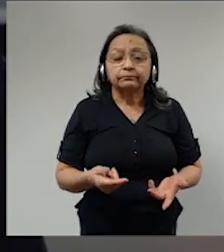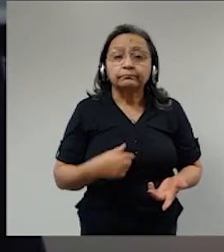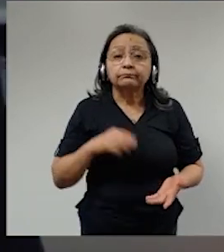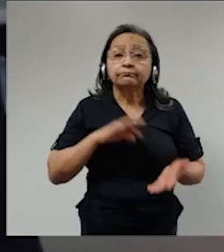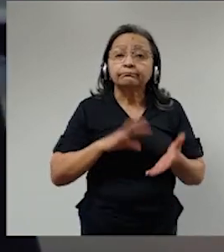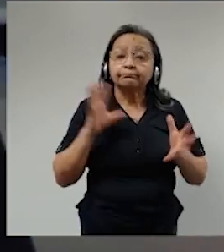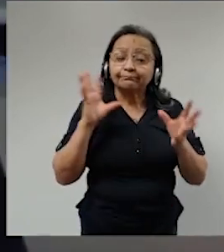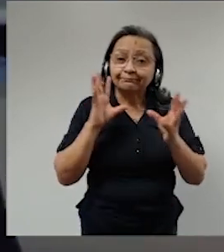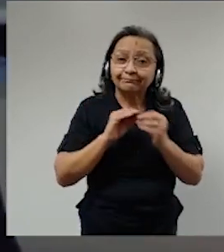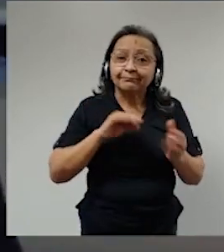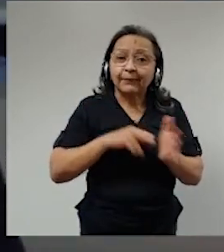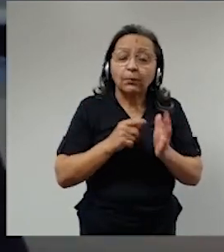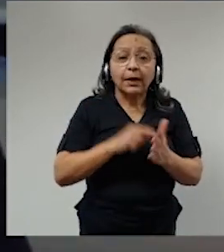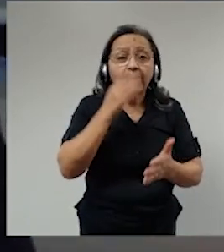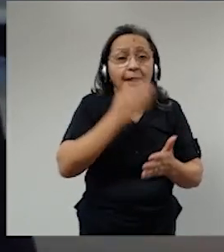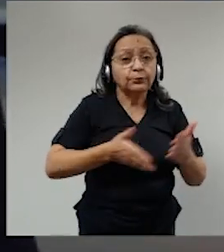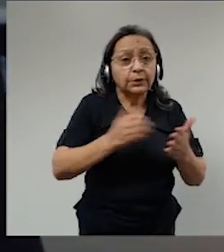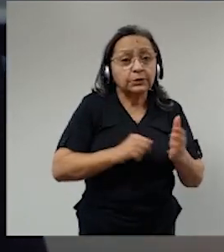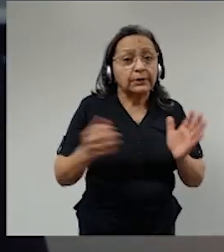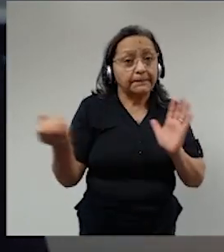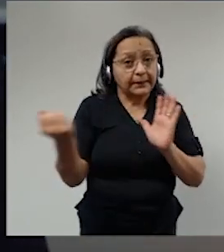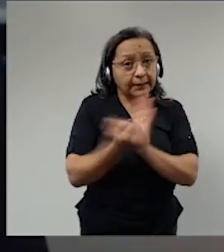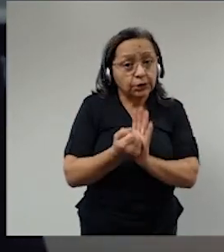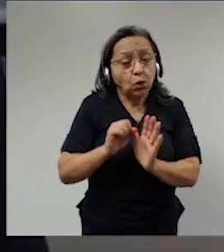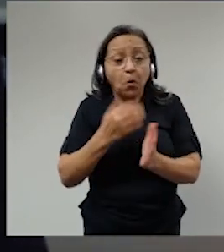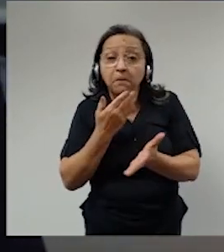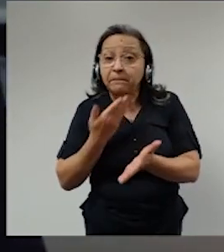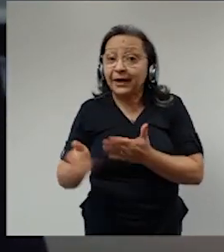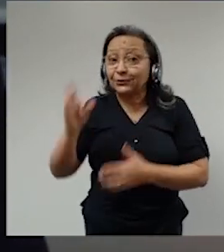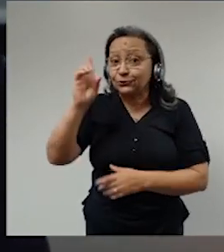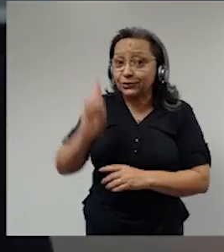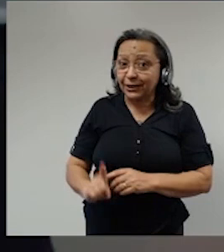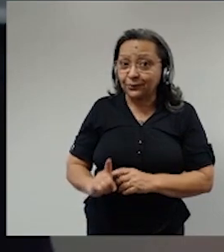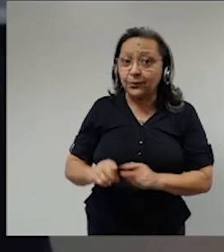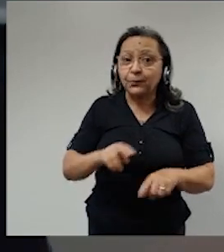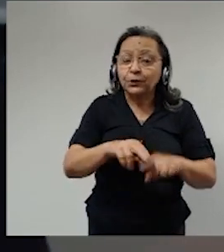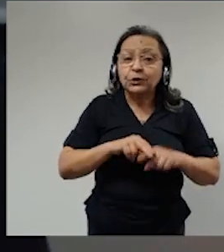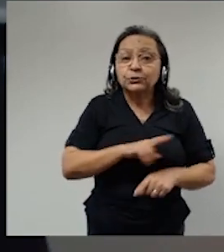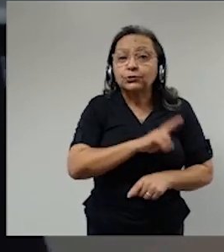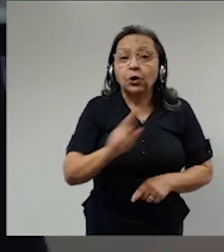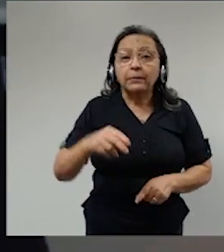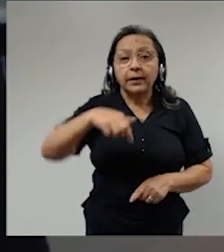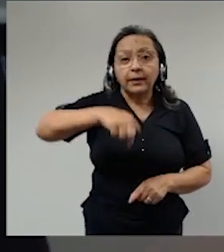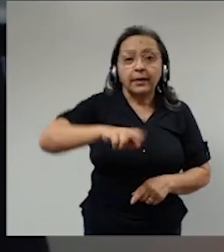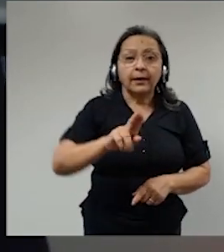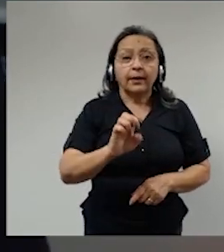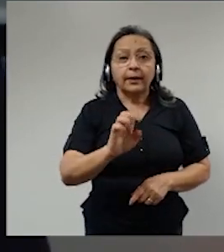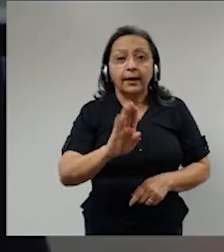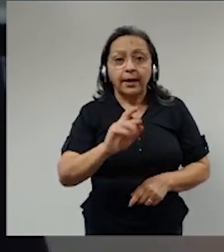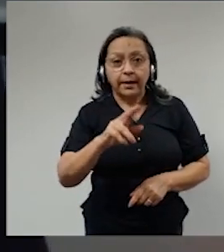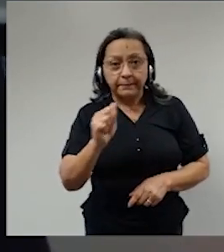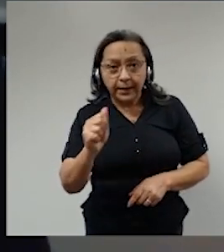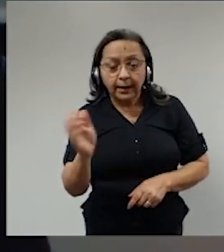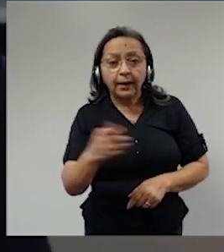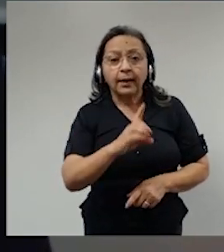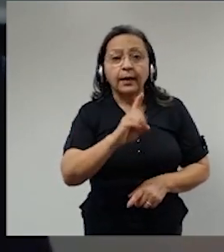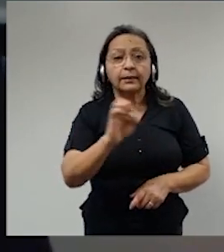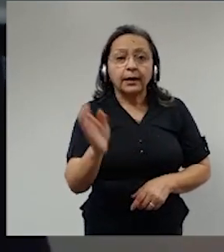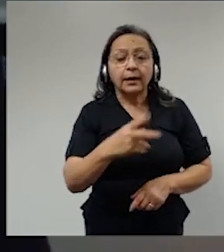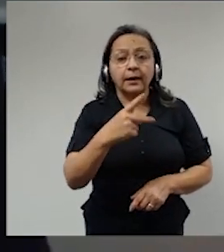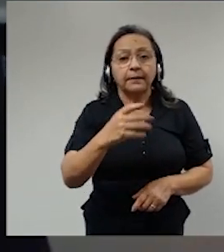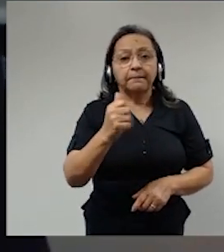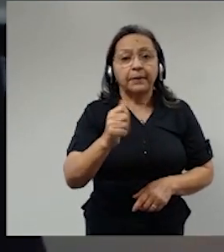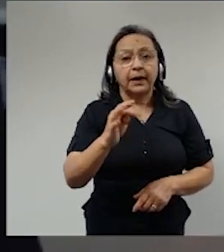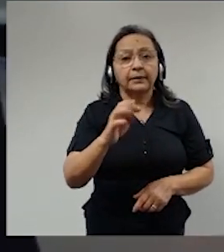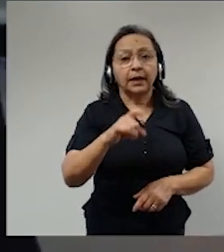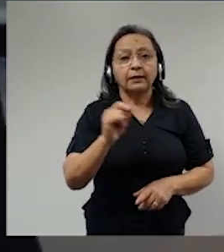anulação da patente ou perda do direito pelo seu titular. Por isso que o nome quebra de patentes é totalmente inadequado,